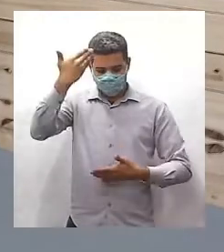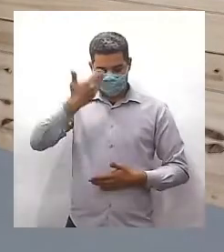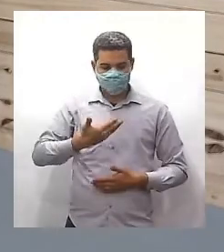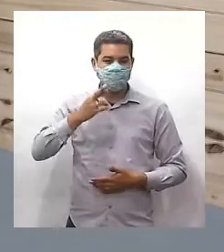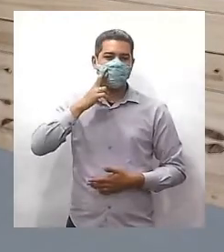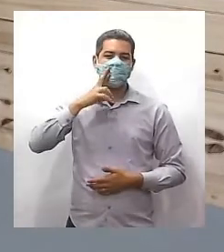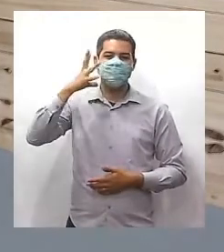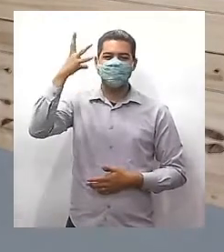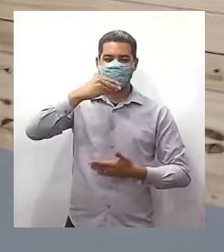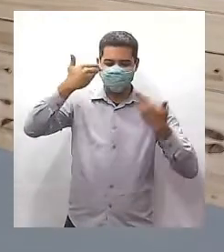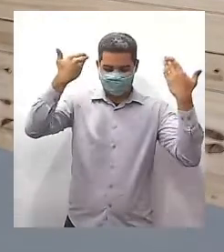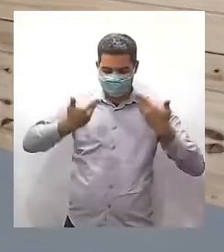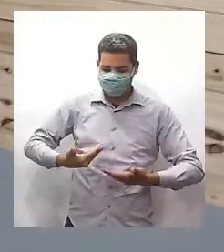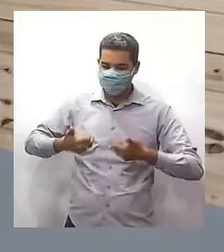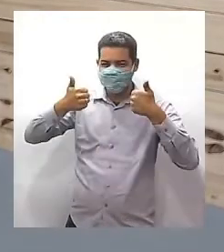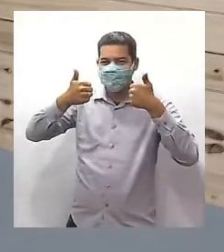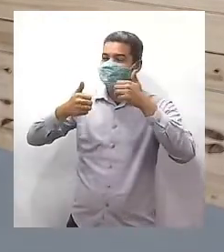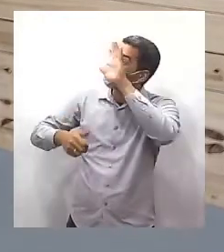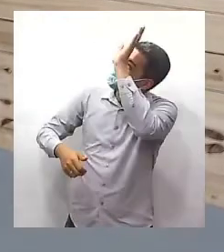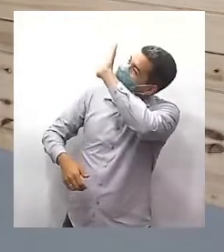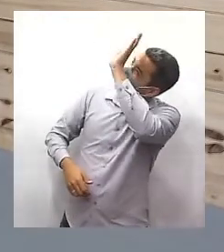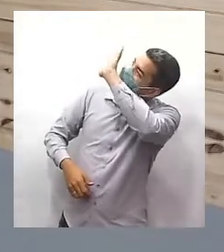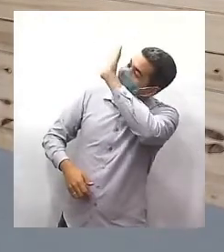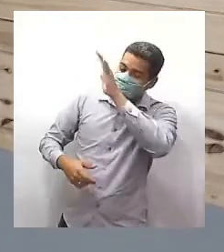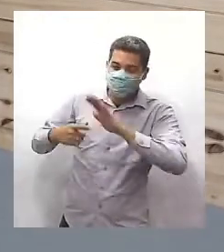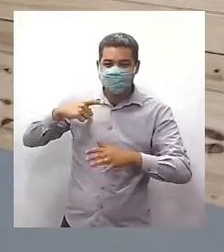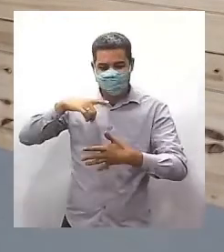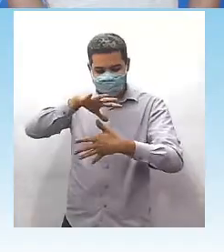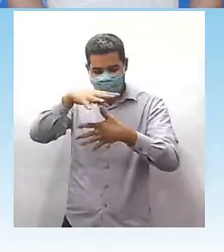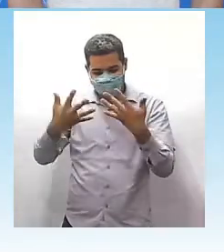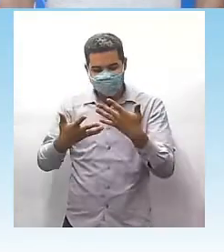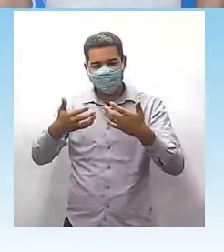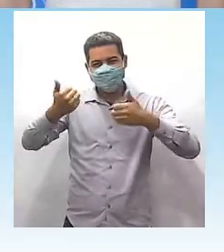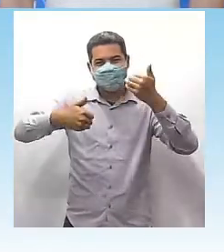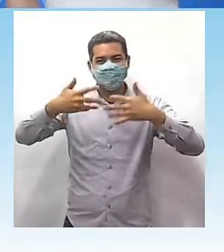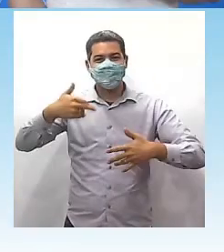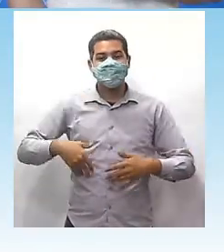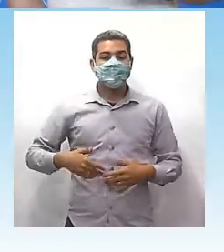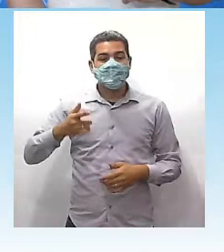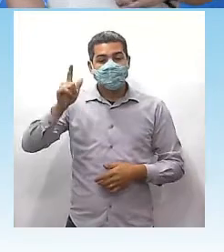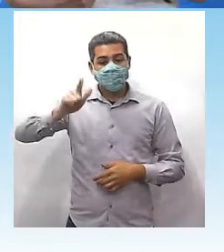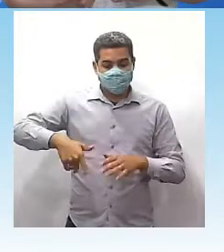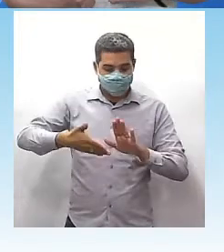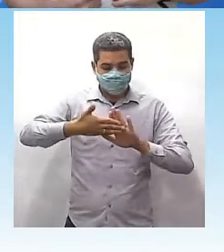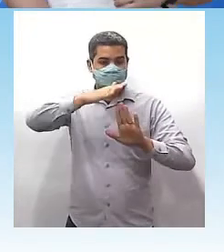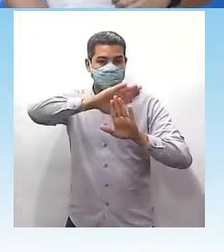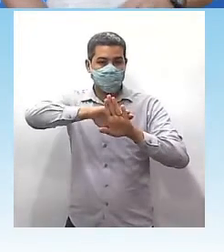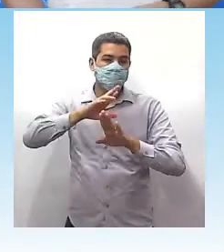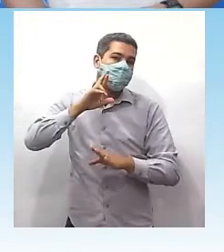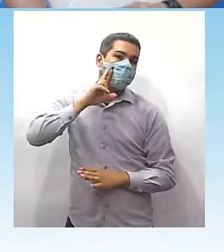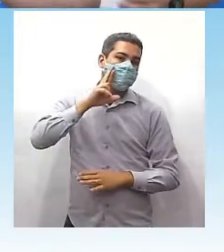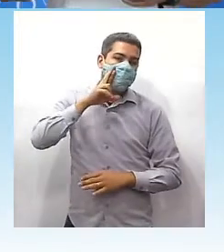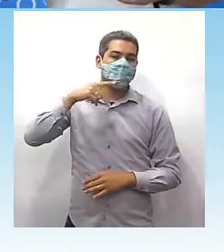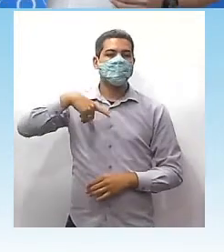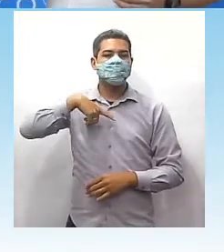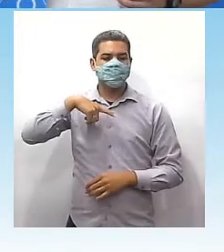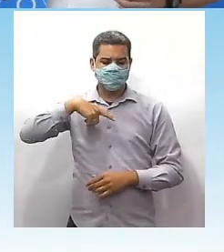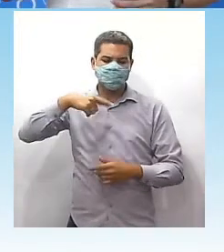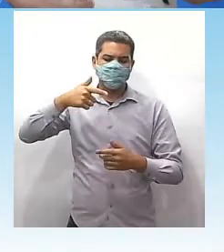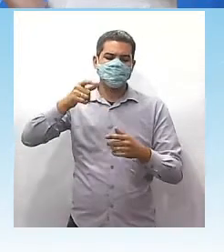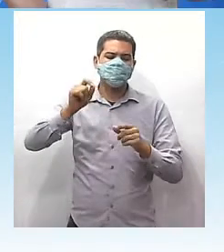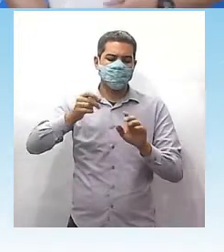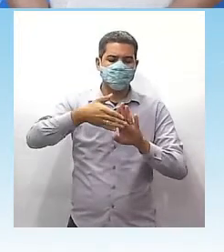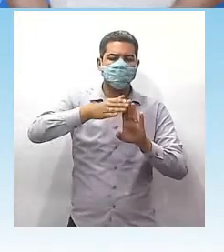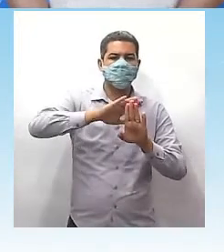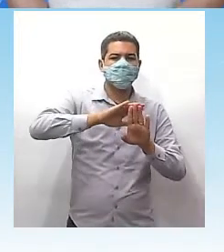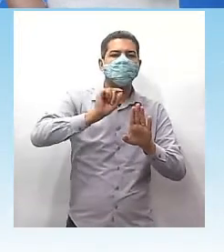ô bonitão, ele está aí para você fazendo a transcrição, tá bom? Além do Robson, é claro, né? Nosso parceiraço